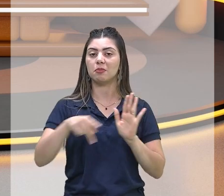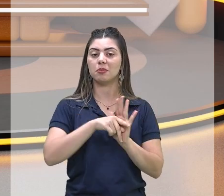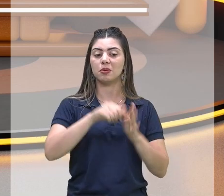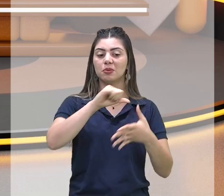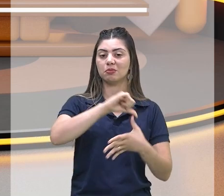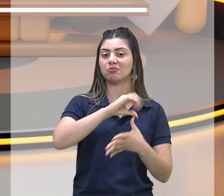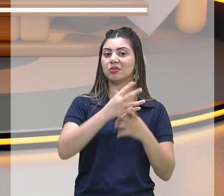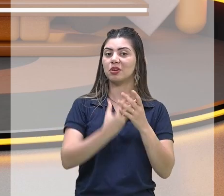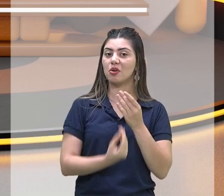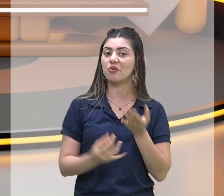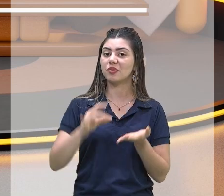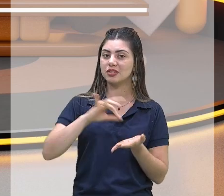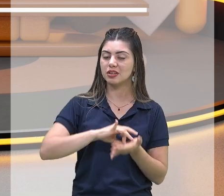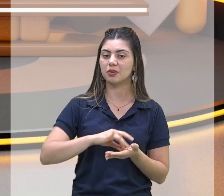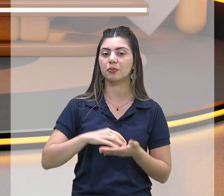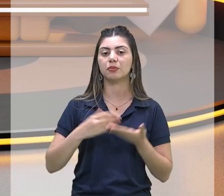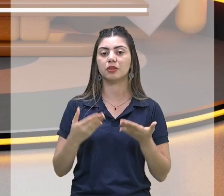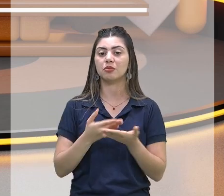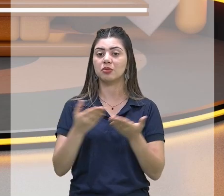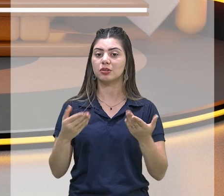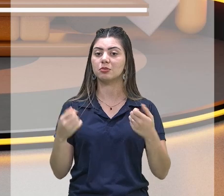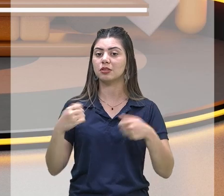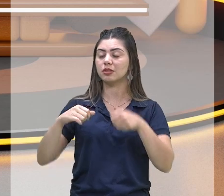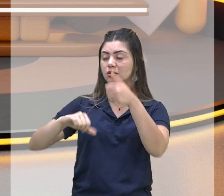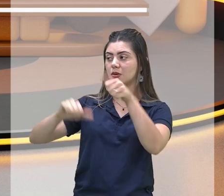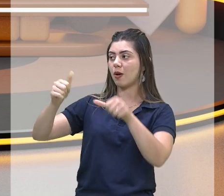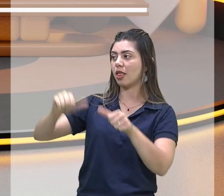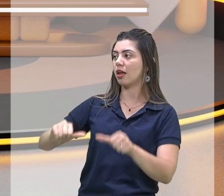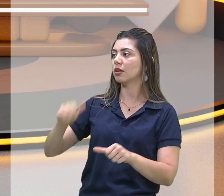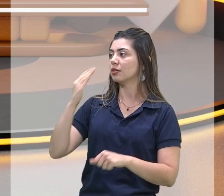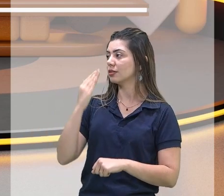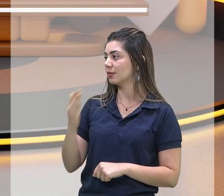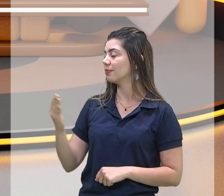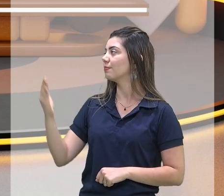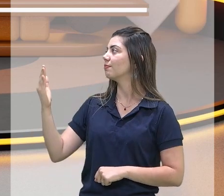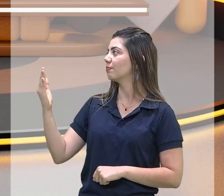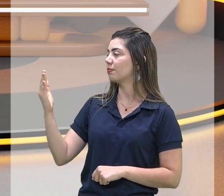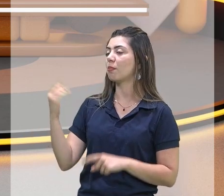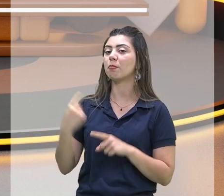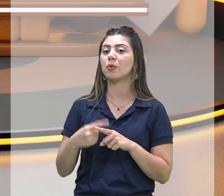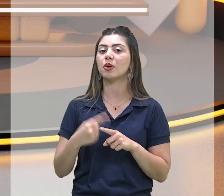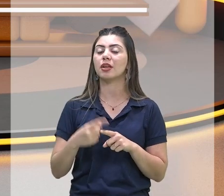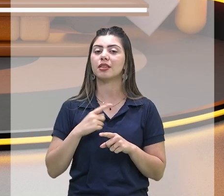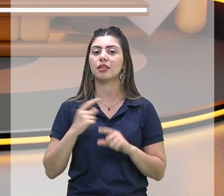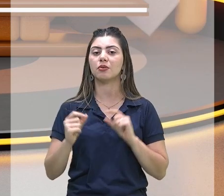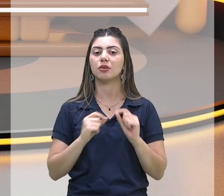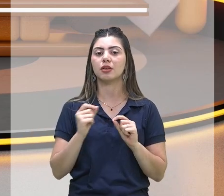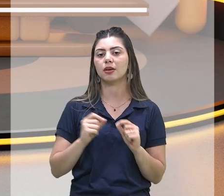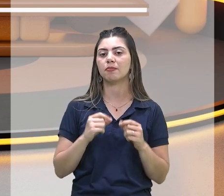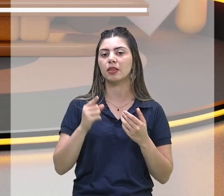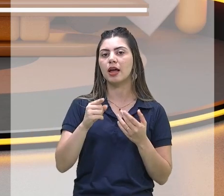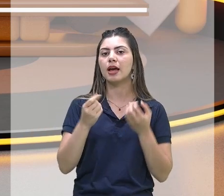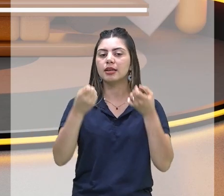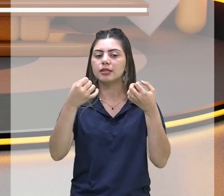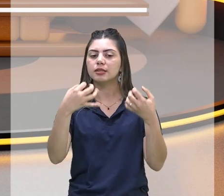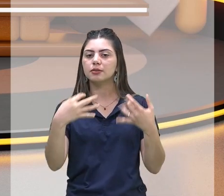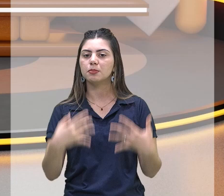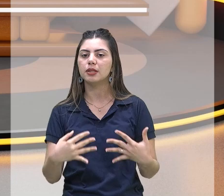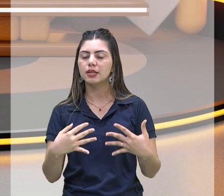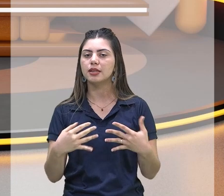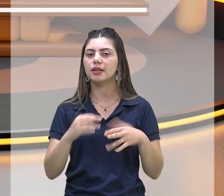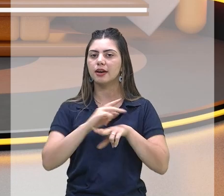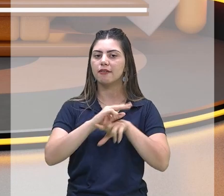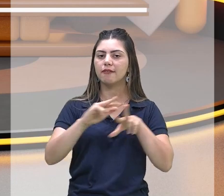Mercosul, que é muito importante vocês analisarem também, porque coloca para a gente várias situações, mostrando aí